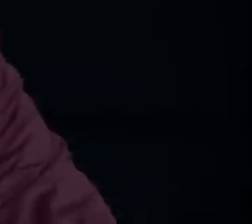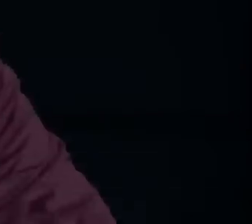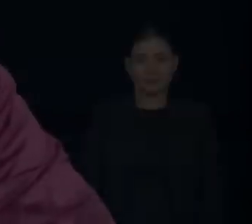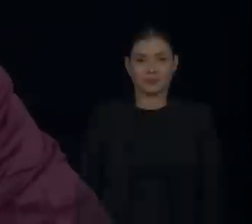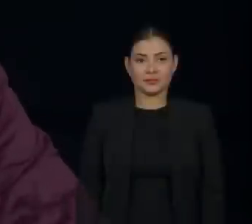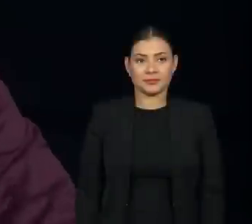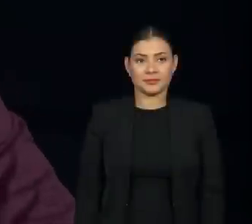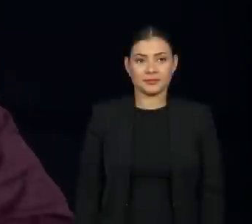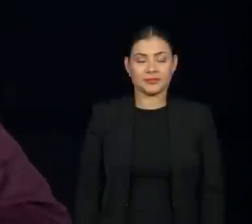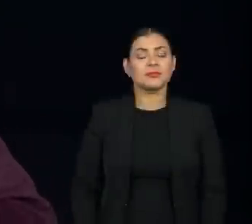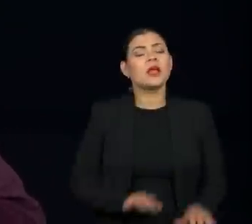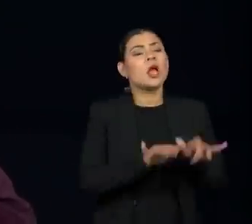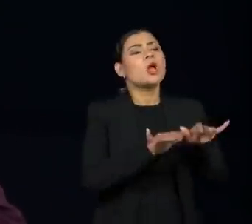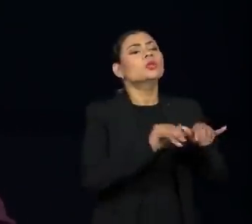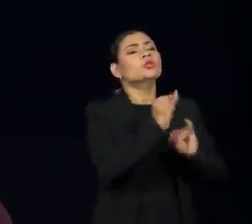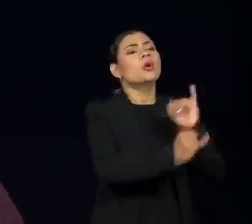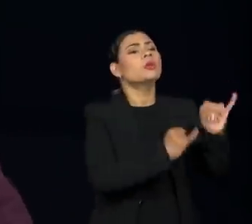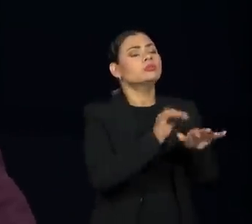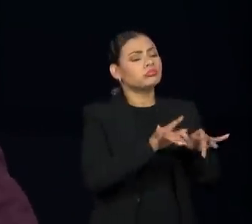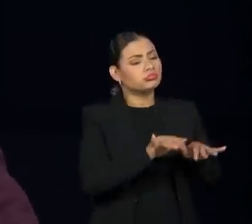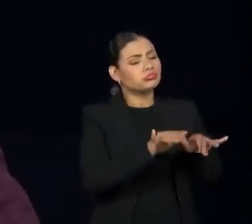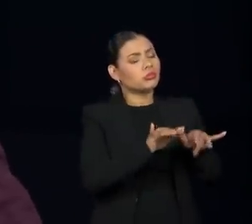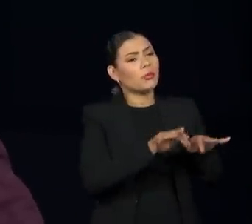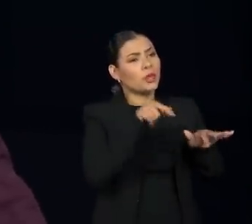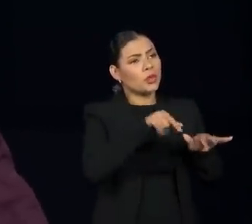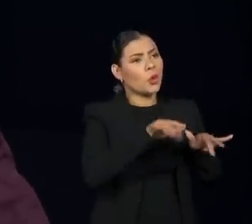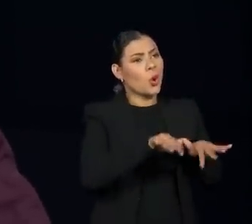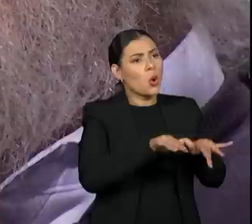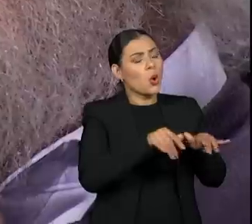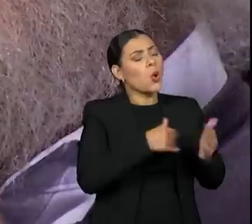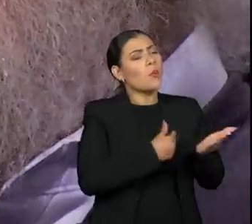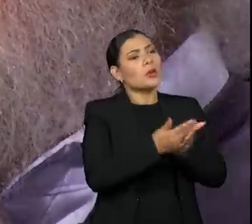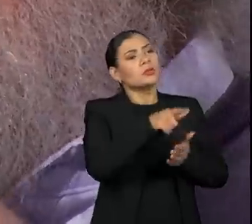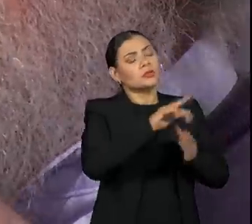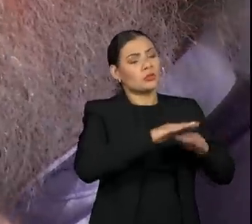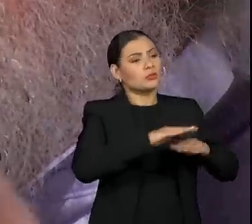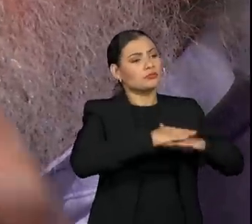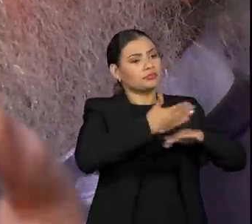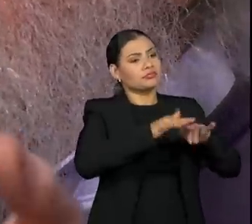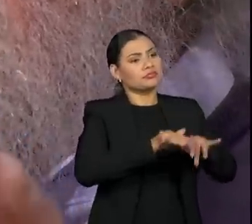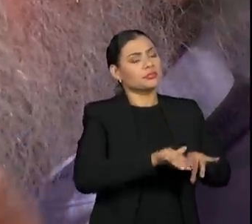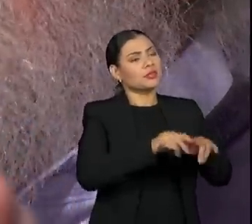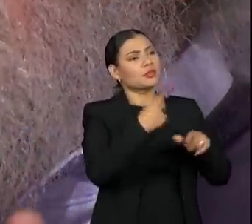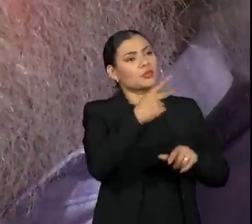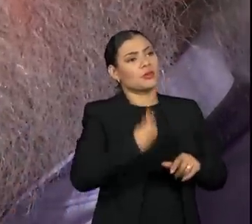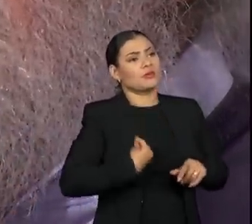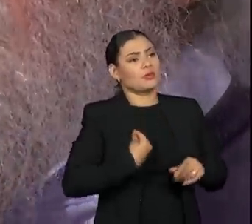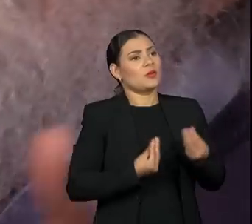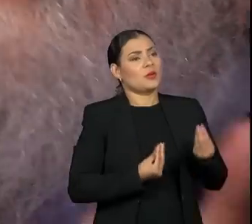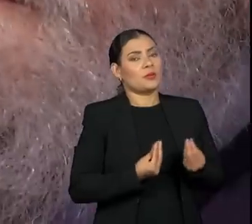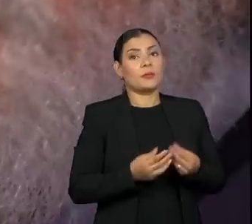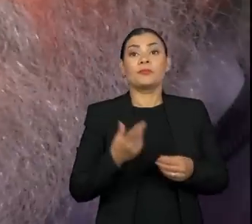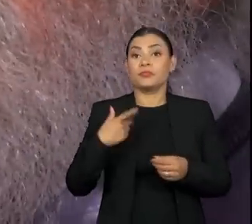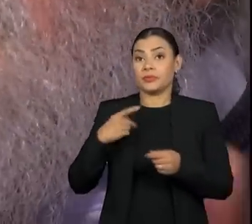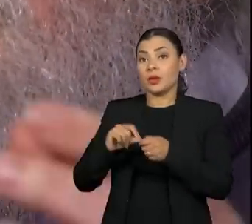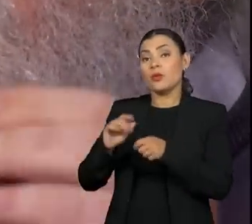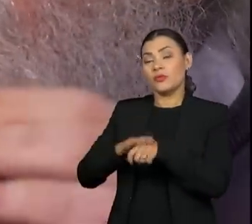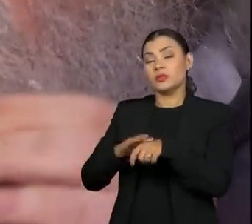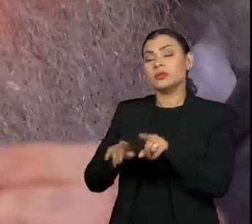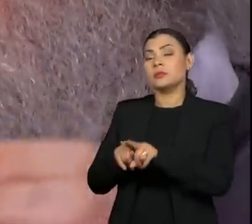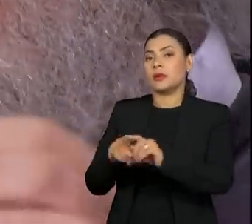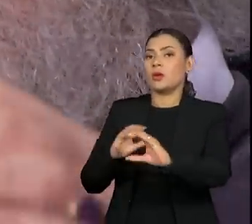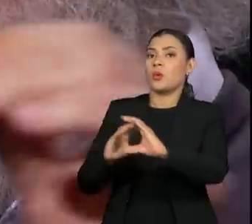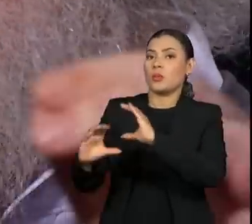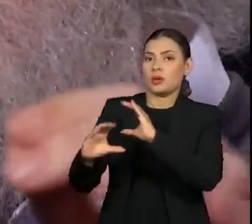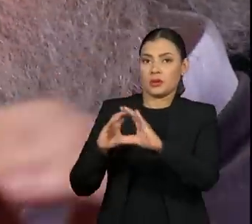e os computadores Demi como que eles Entraram na sua vida então eu eu fiz na verdade telecomunicações Mas